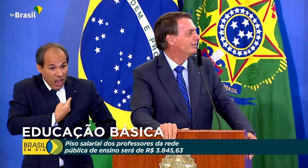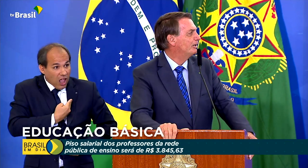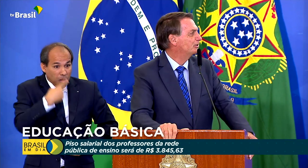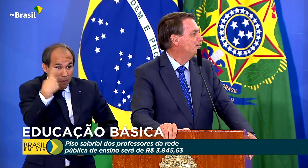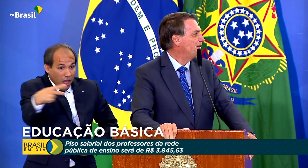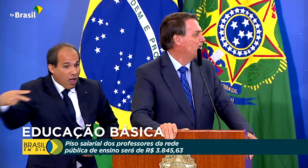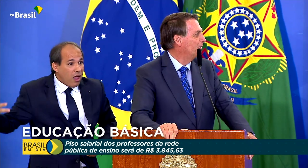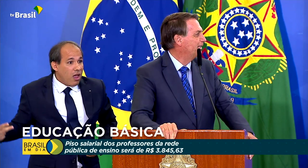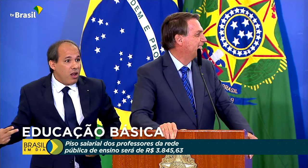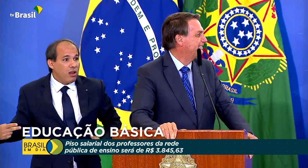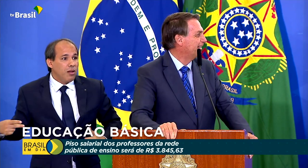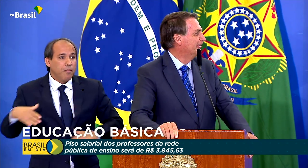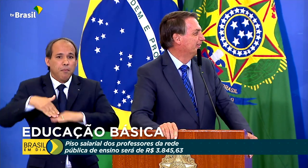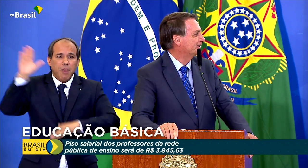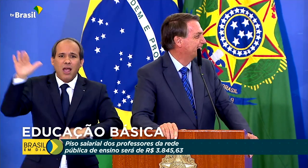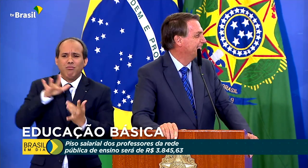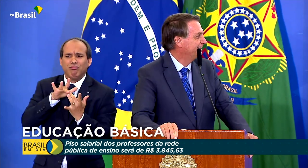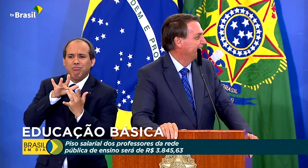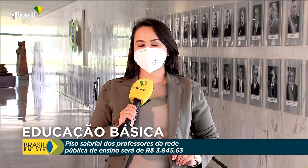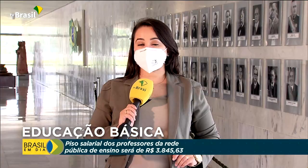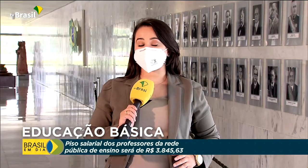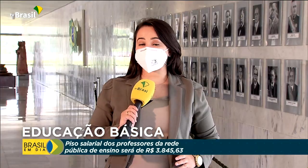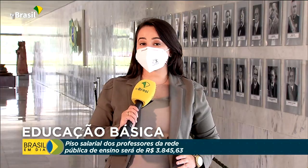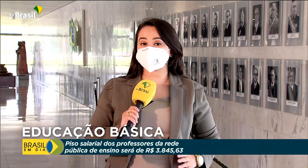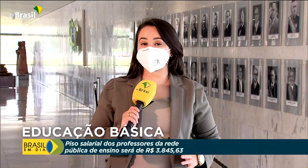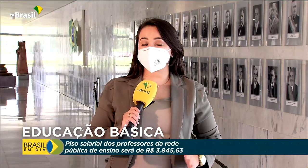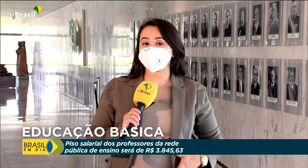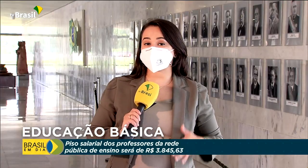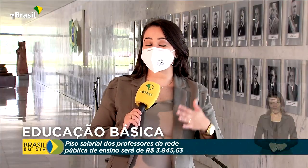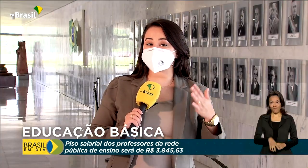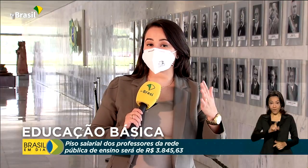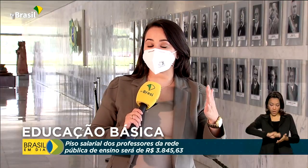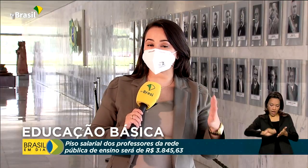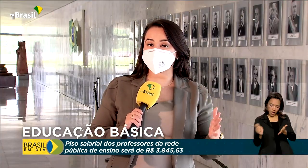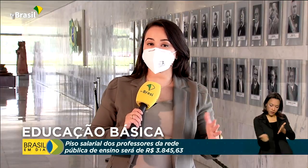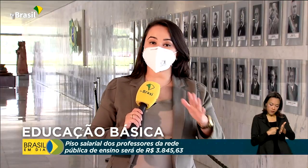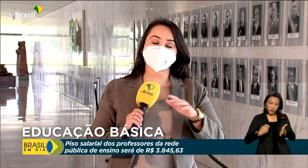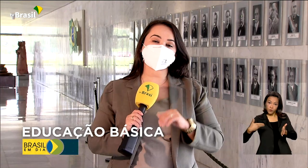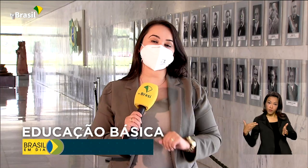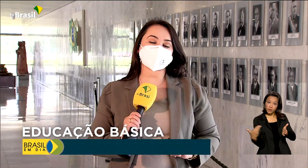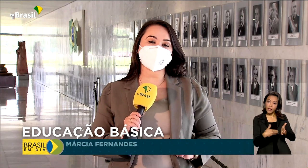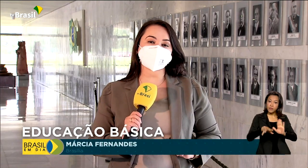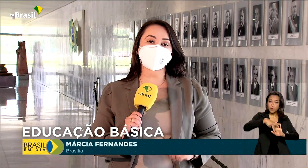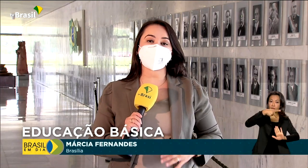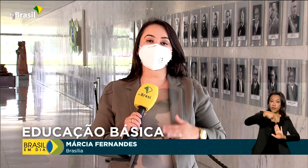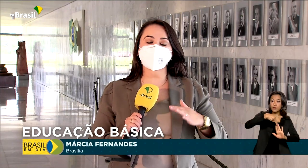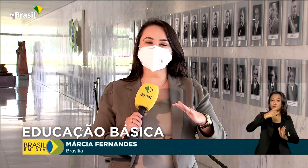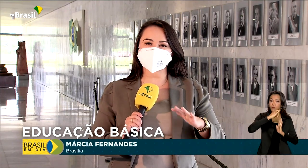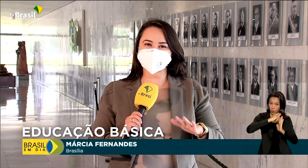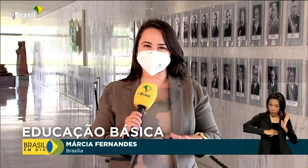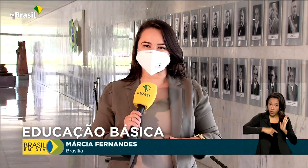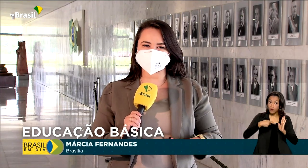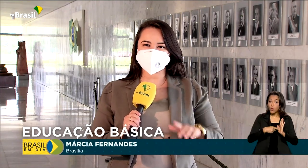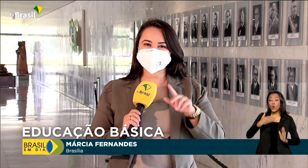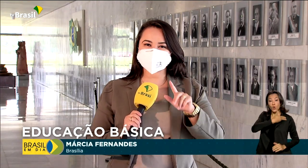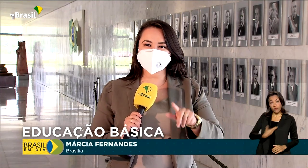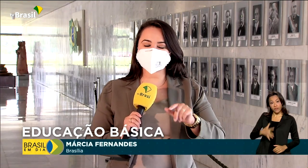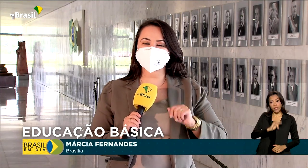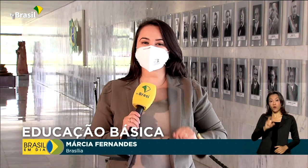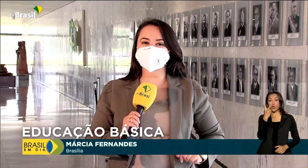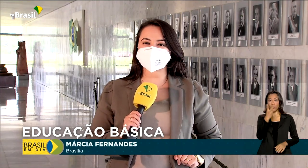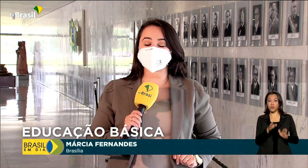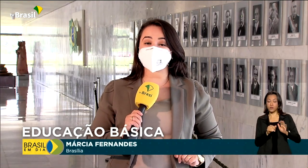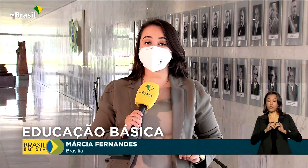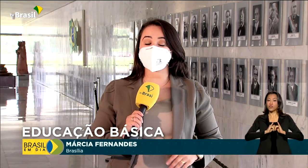38 milhões de alunos. Além da assinatura desta portaria, o governo federal lançou dois editais.